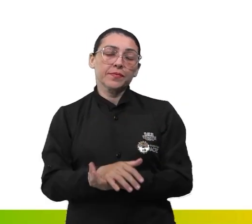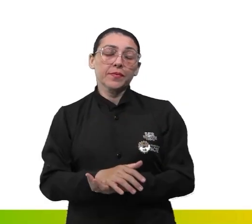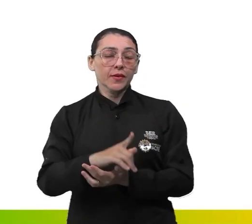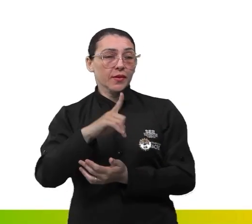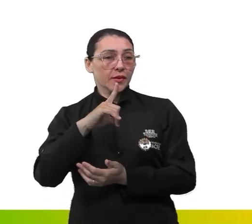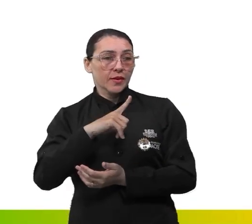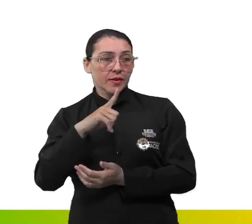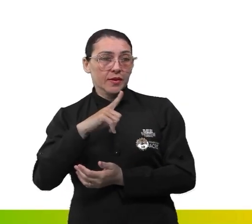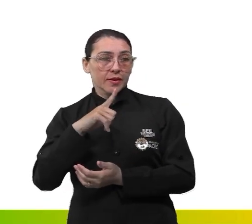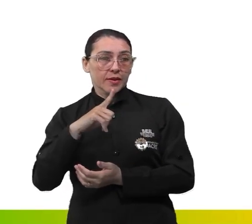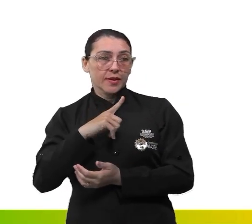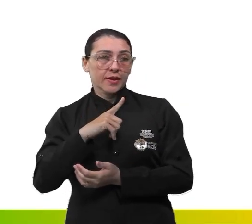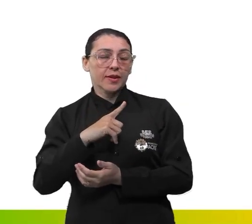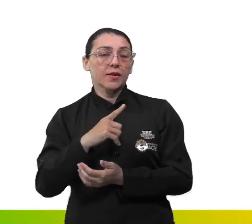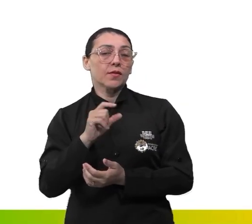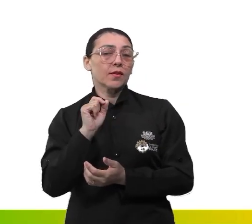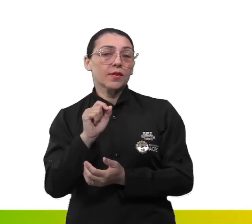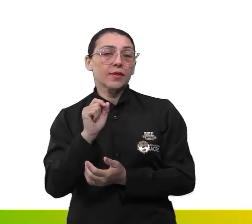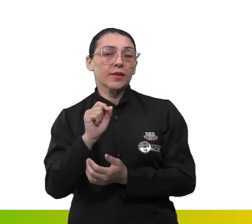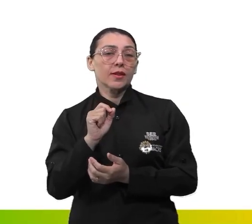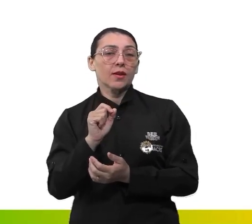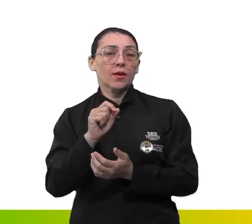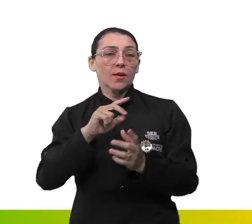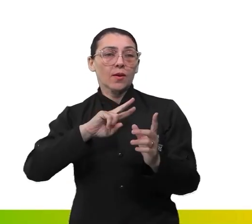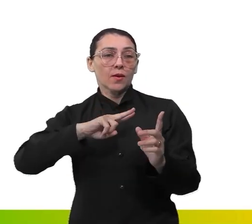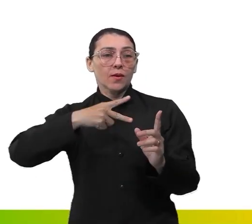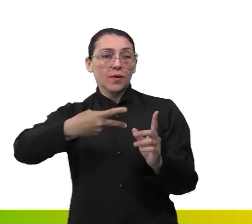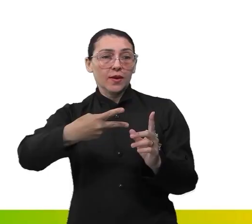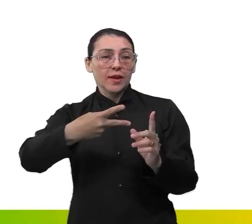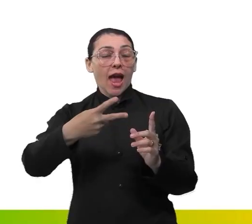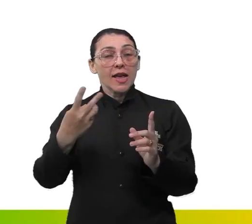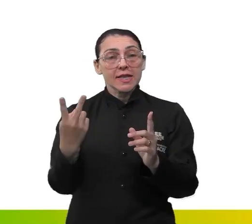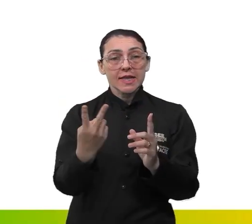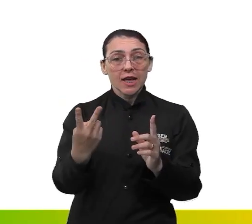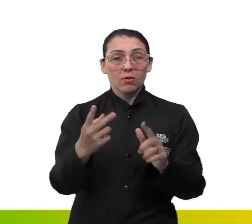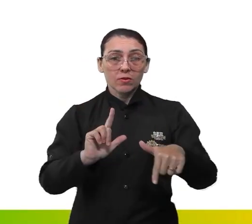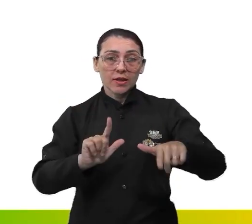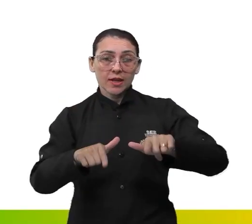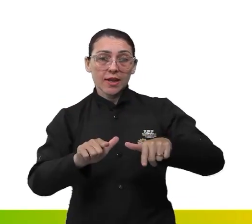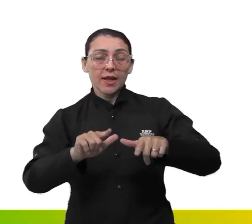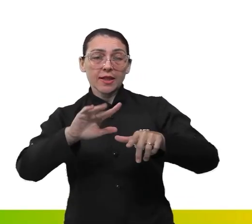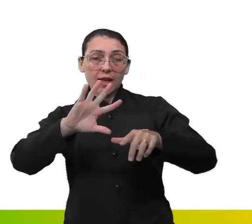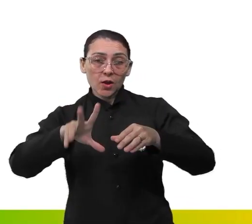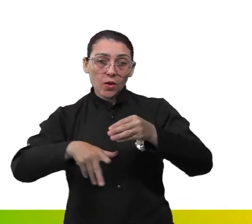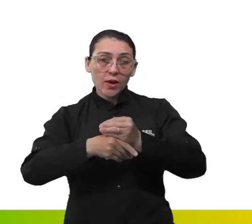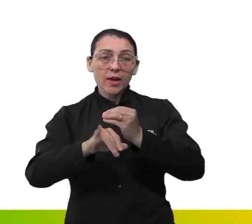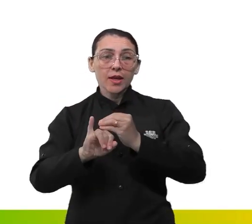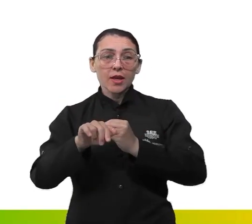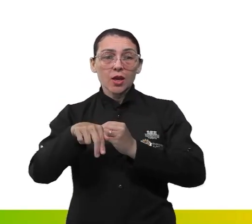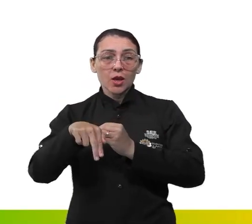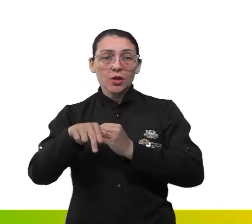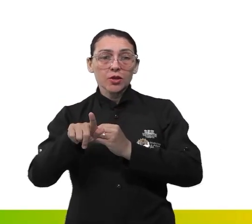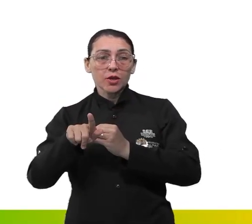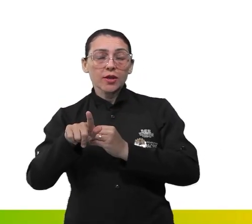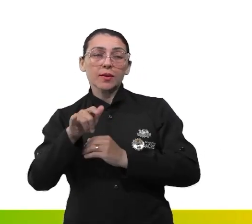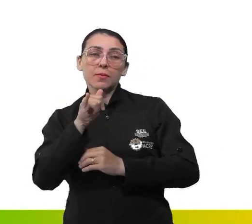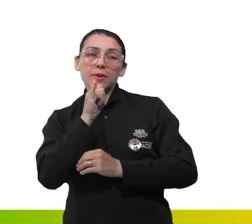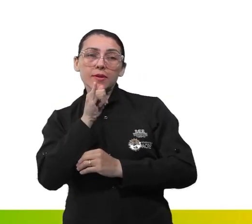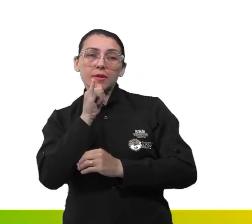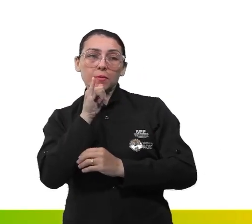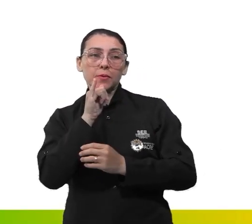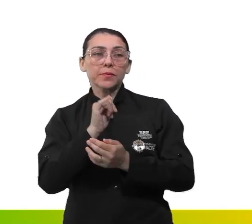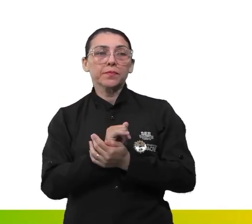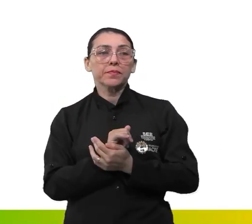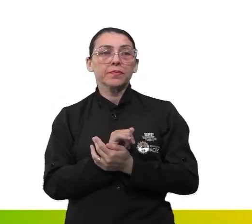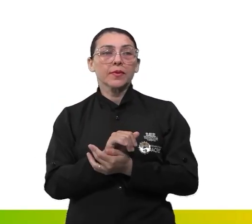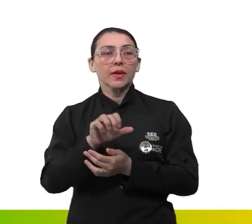vamos fazer o quê? Nós vamos dobrar a segunda letra e acrescentar o ing. Nesse caso aqui, o